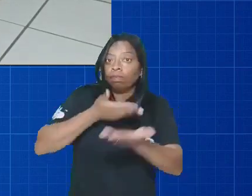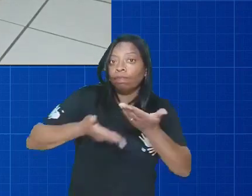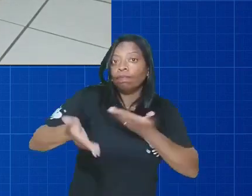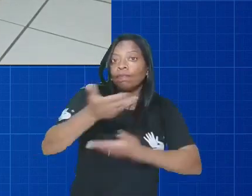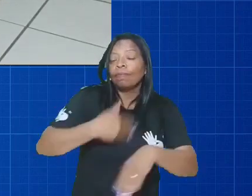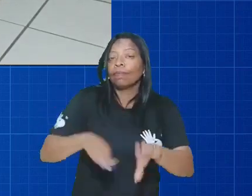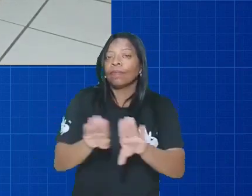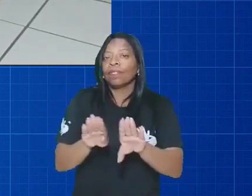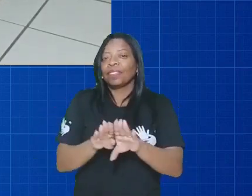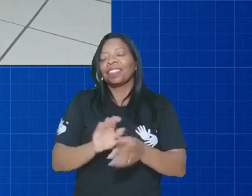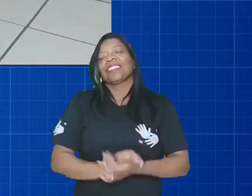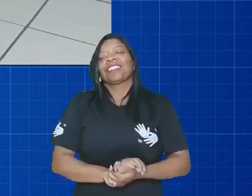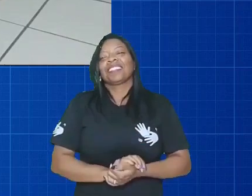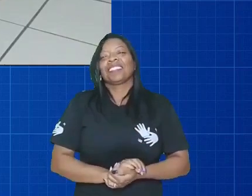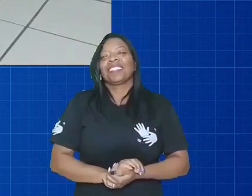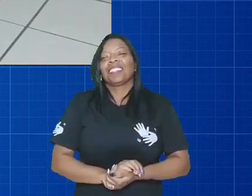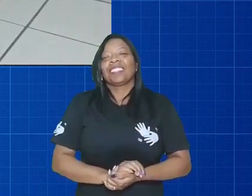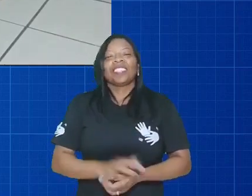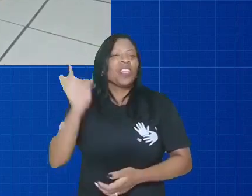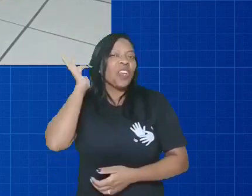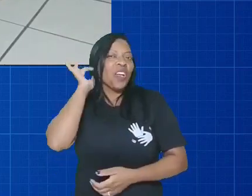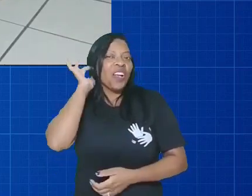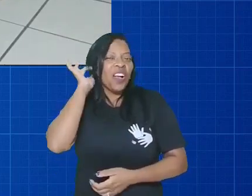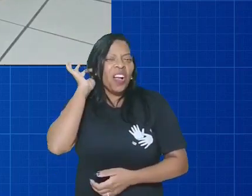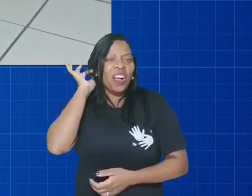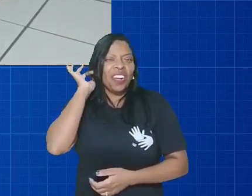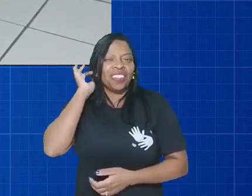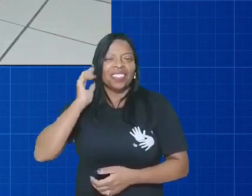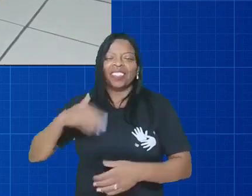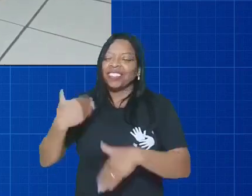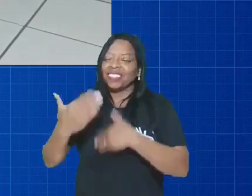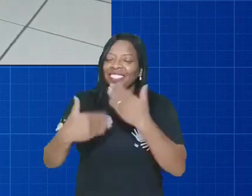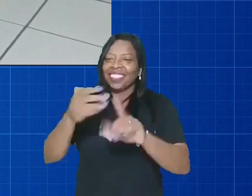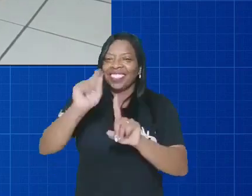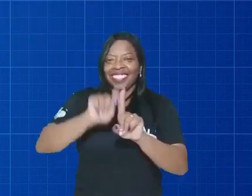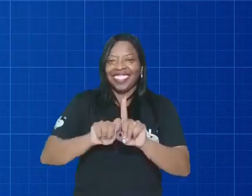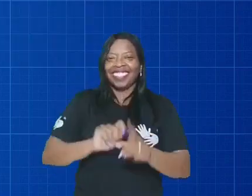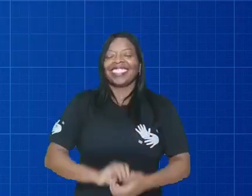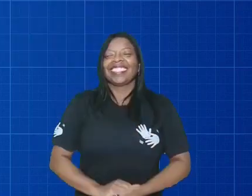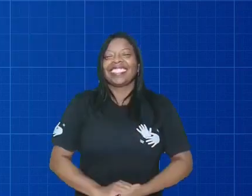uma excelente continuidade de mês. Muito obrigado.